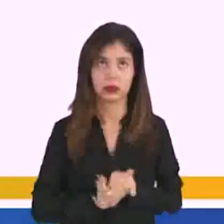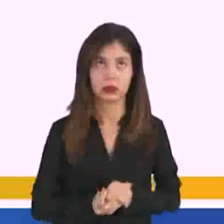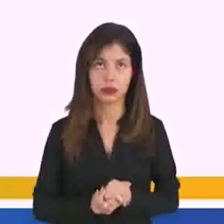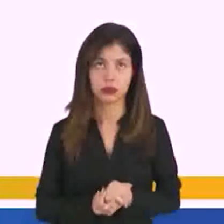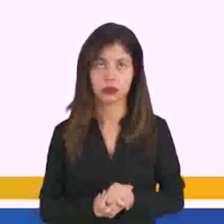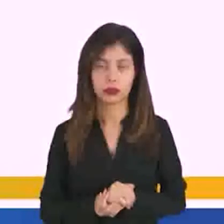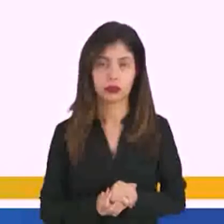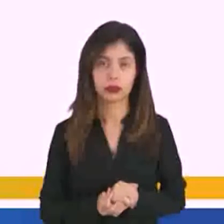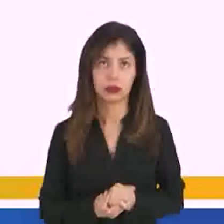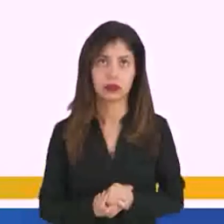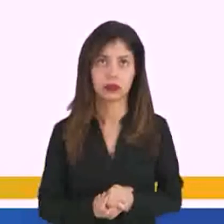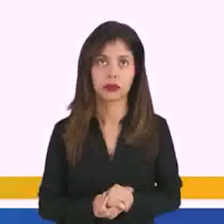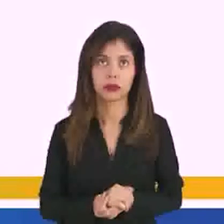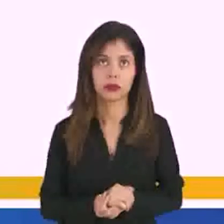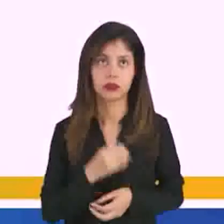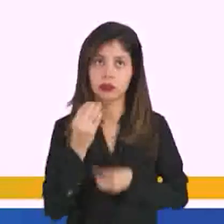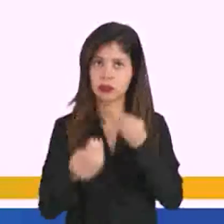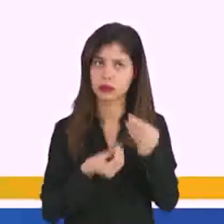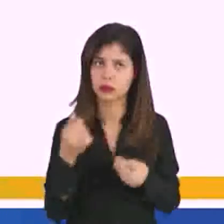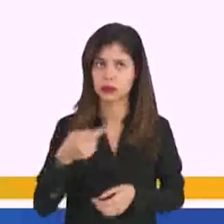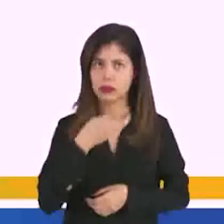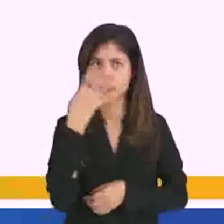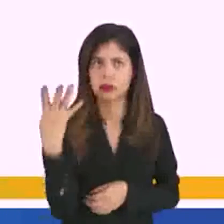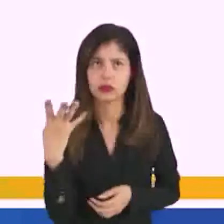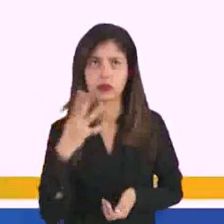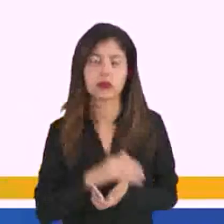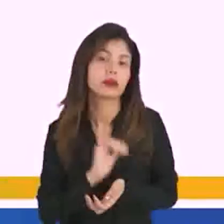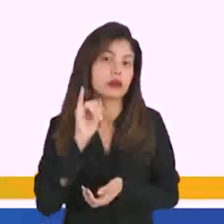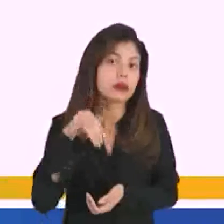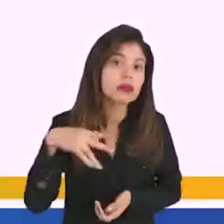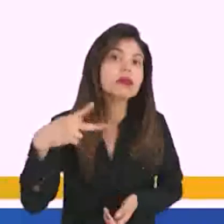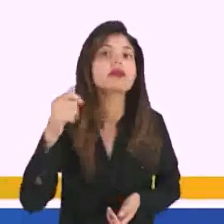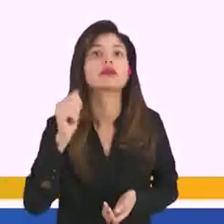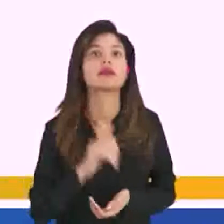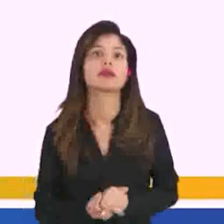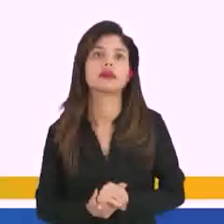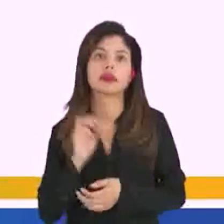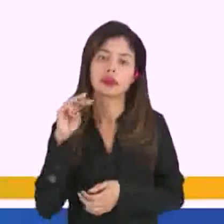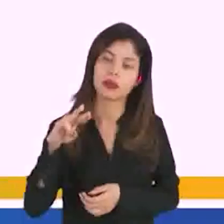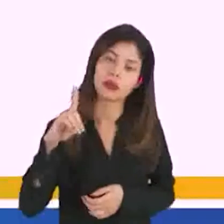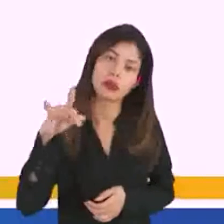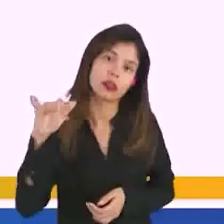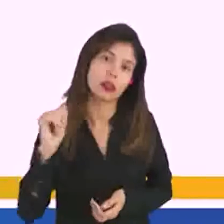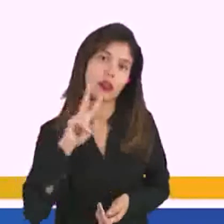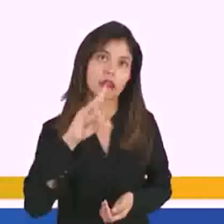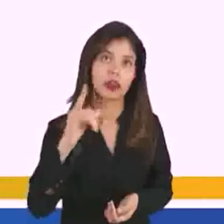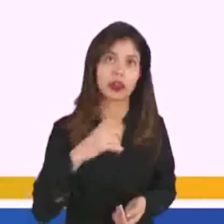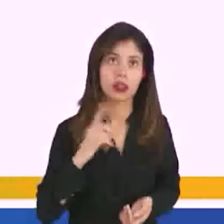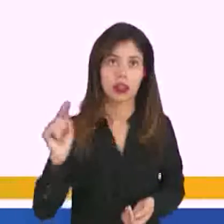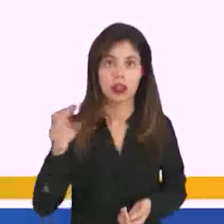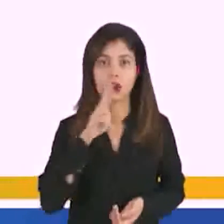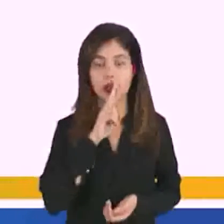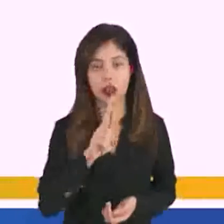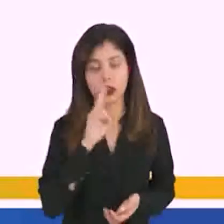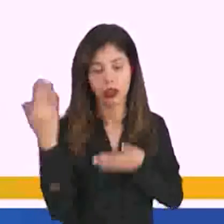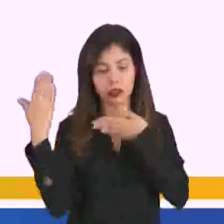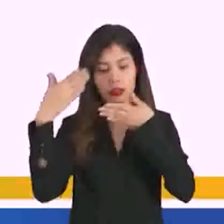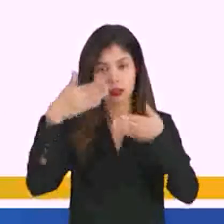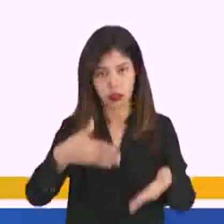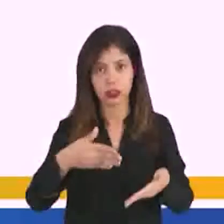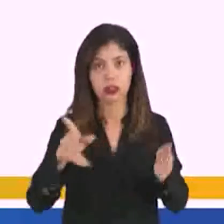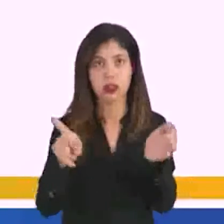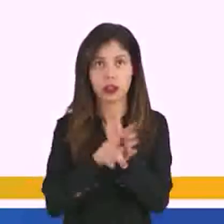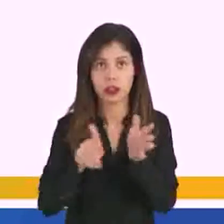certo? Então, como a quantidade de dados é ímpar, a mediana vai ser aquele valor central,